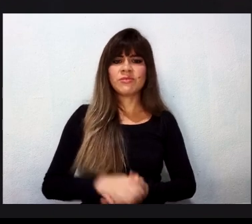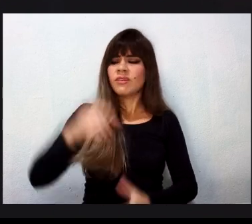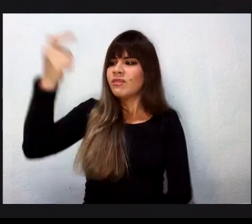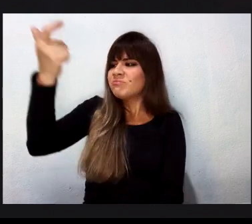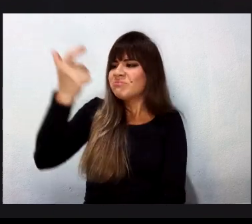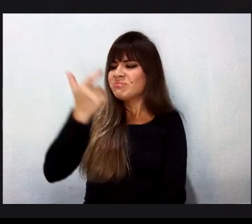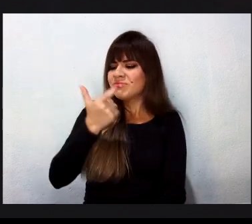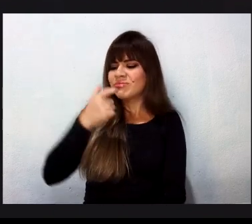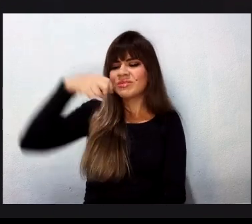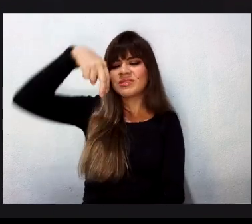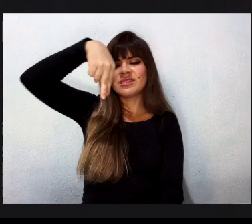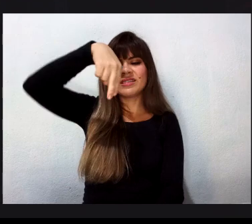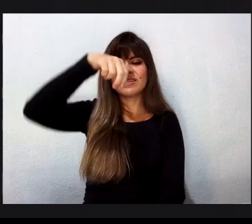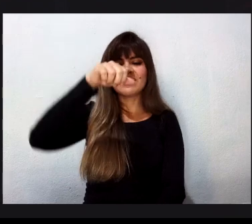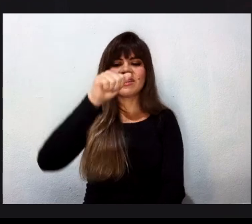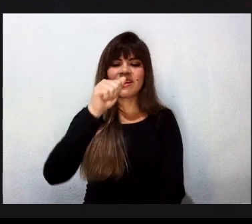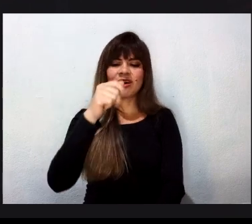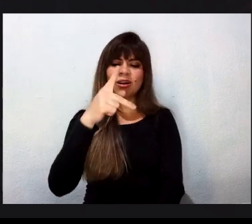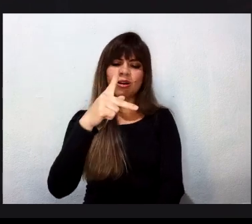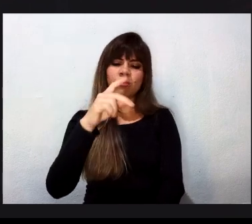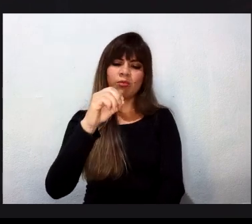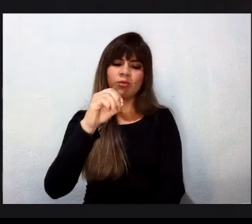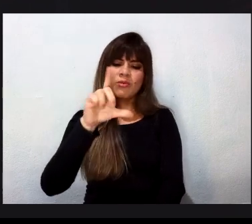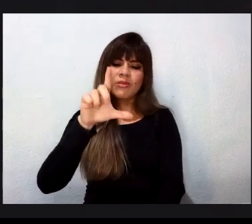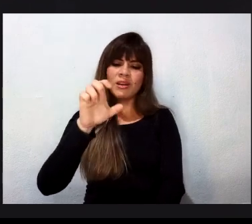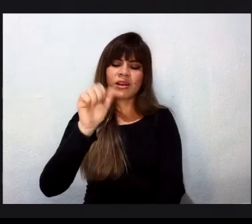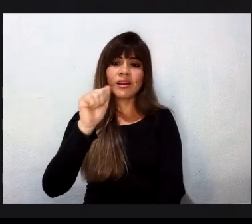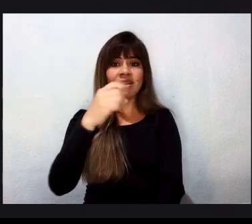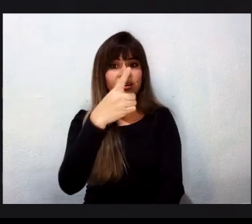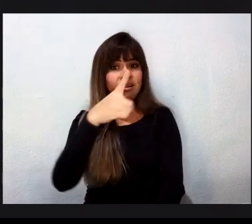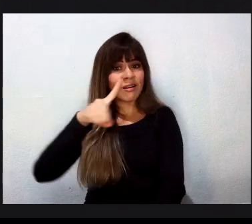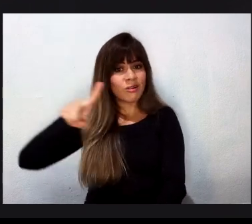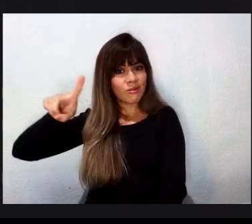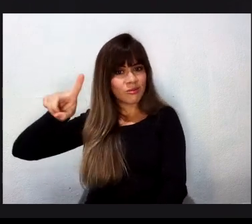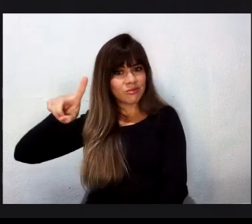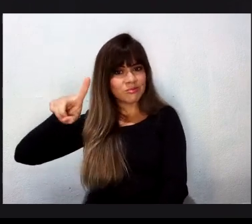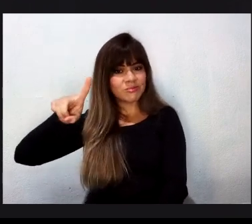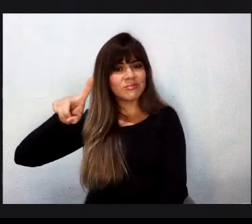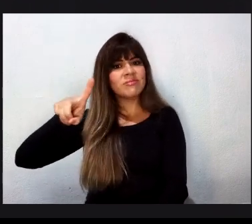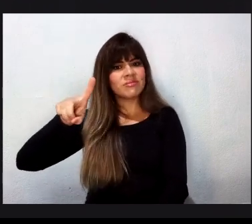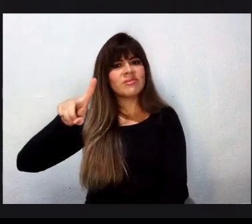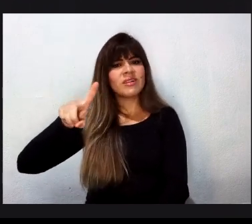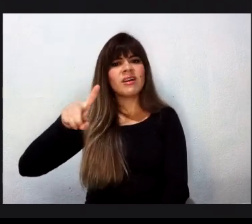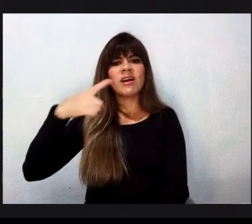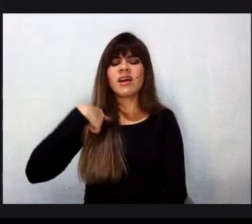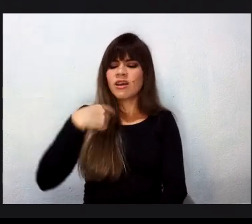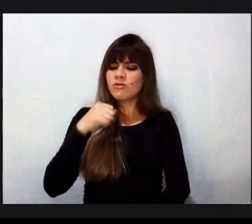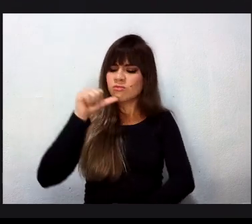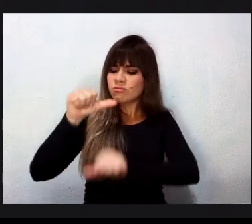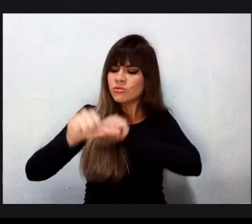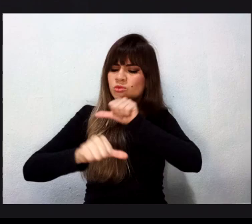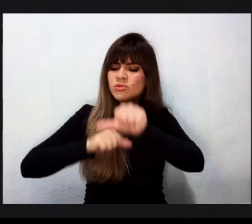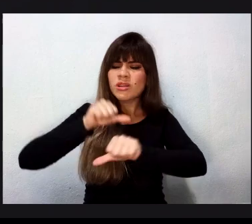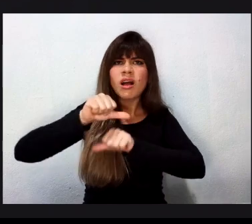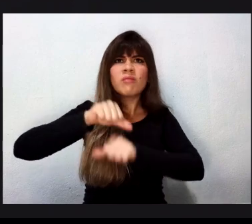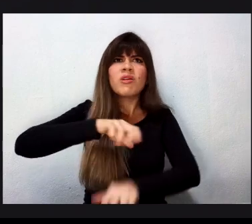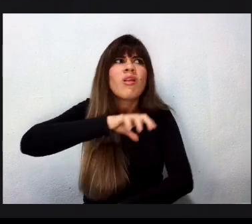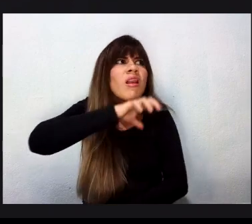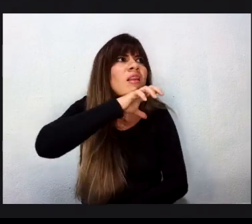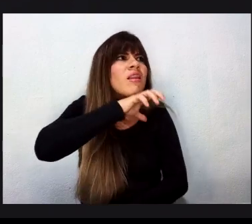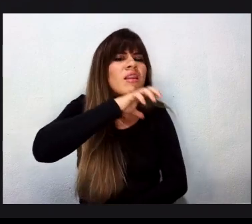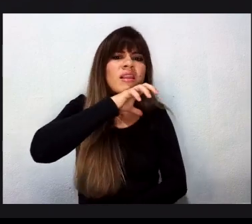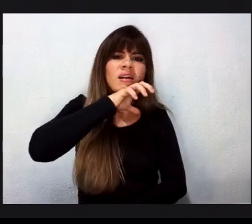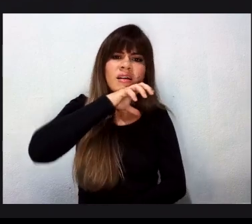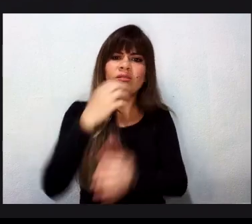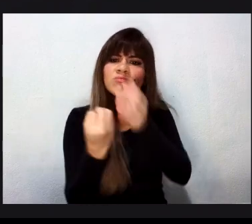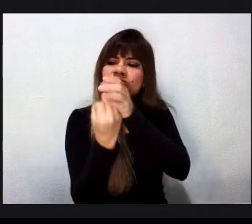de Napoleão. Ele está sentado num banco iluminado por dois focos de luz Projetado pra branca. ser um leão.